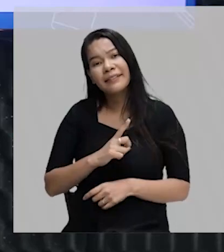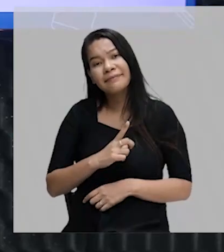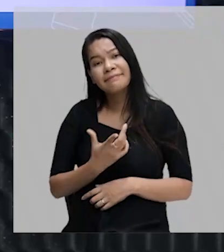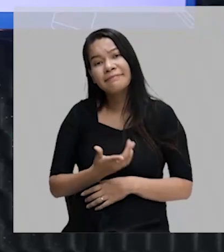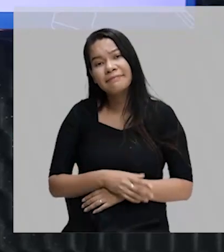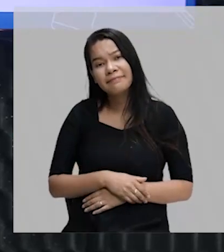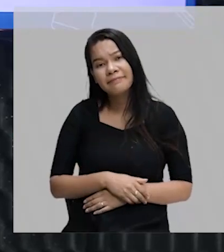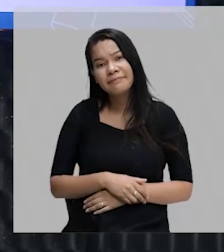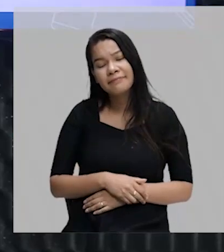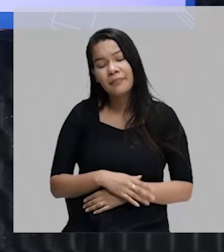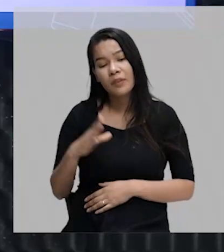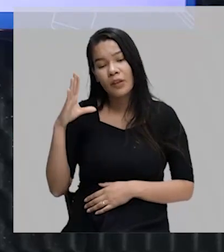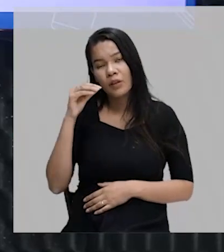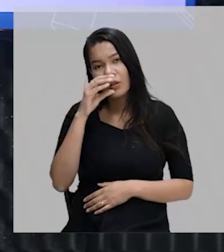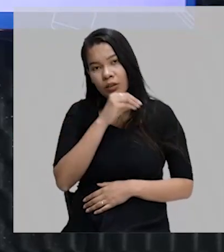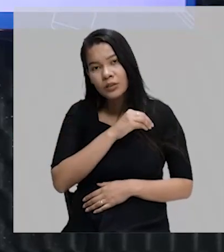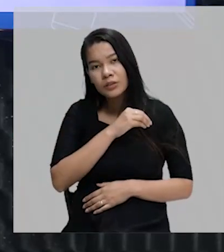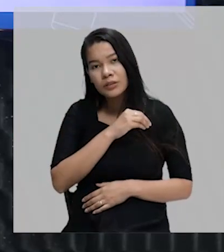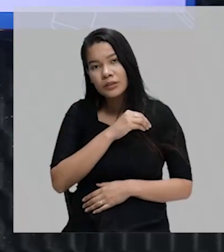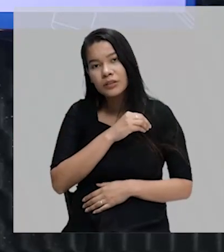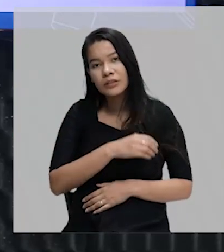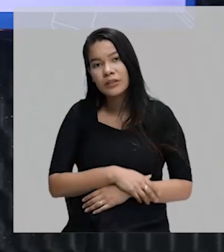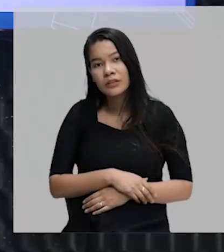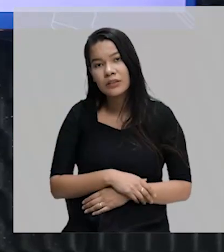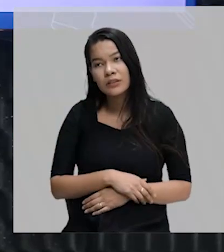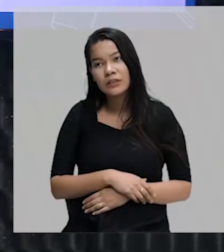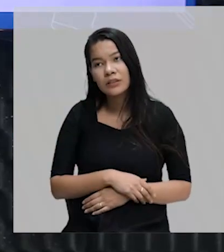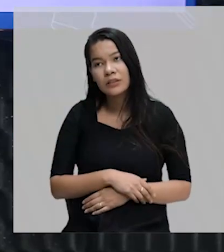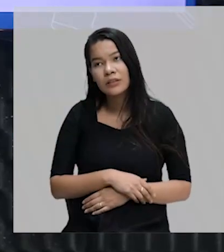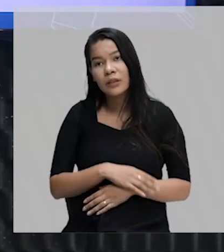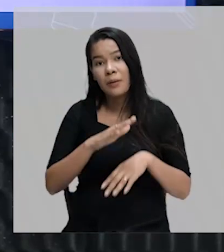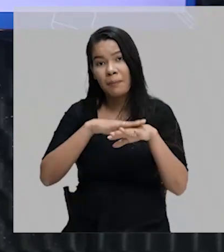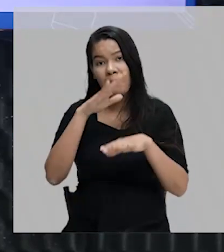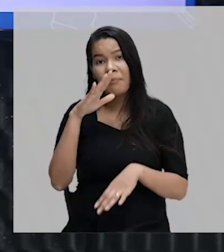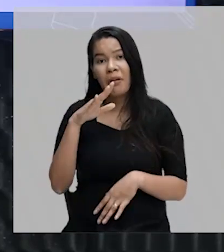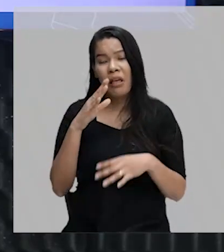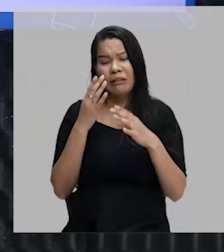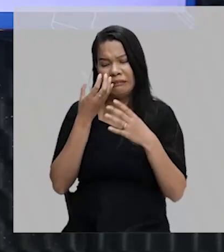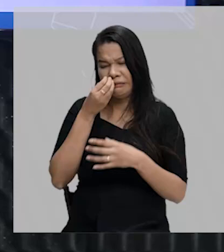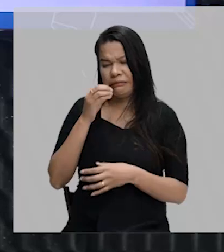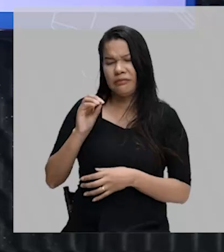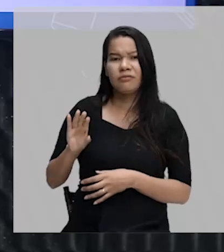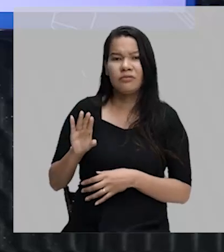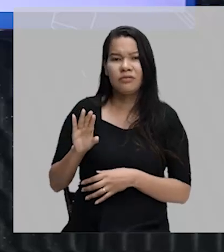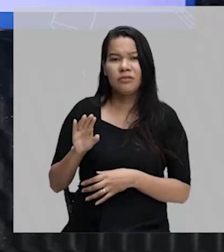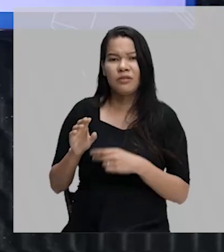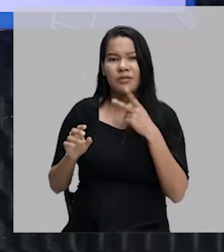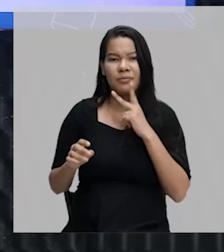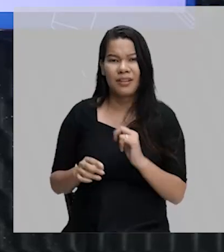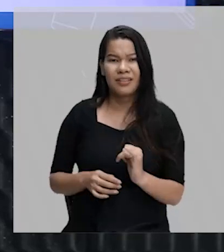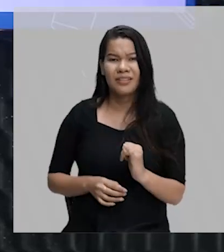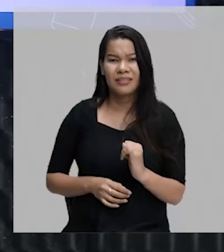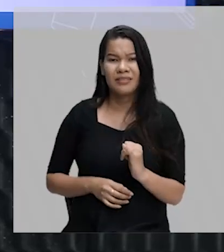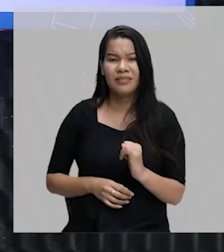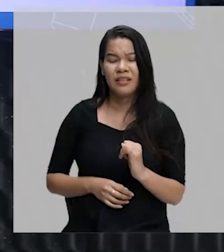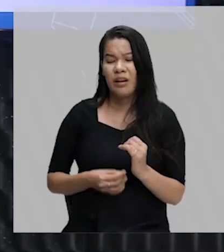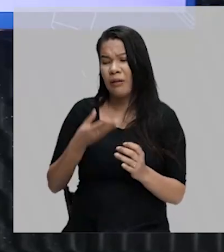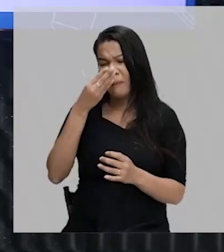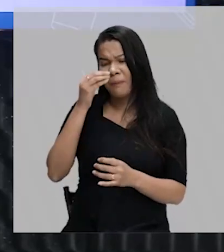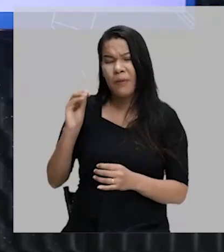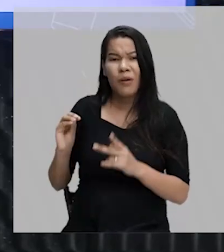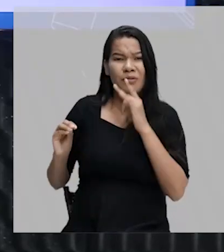Né? Os adolescentes, eles são muito mais avessos aos pais, né, invadir a